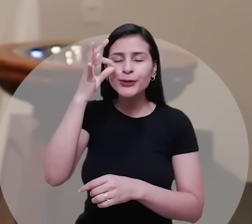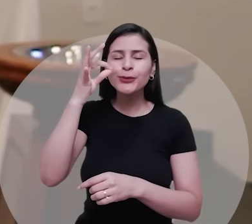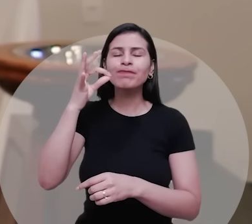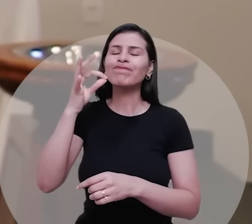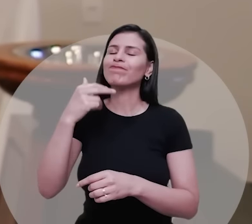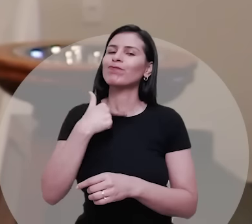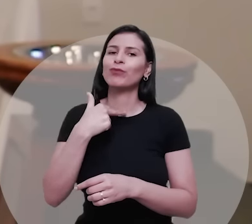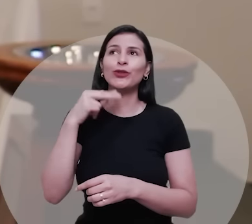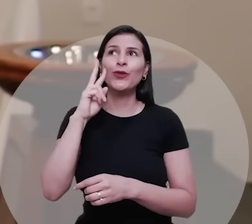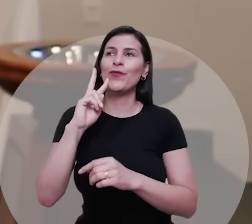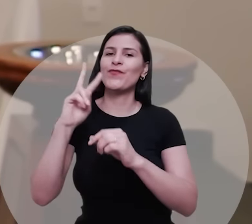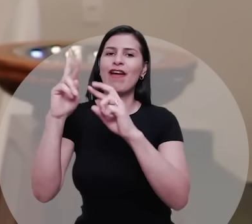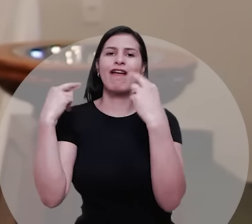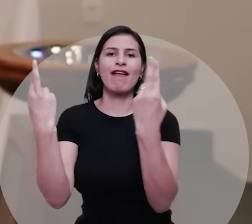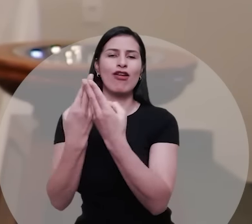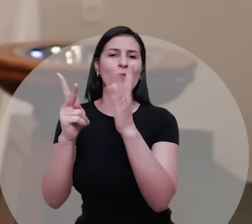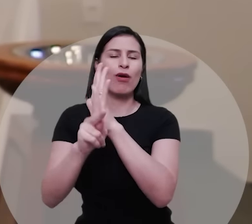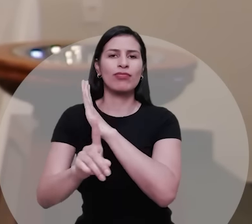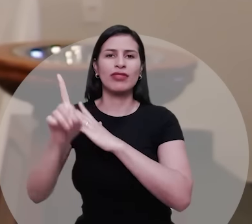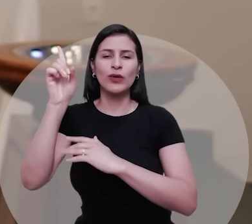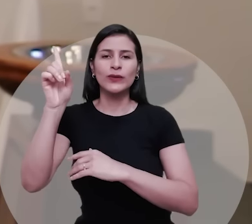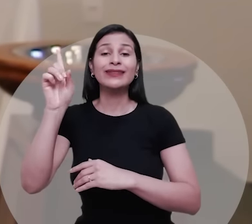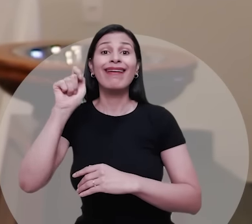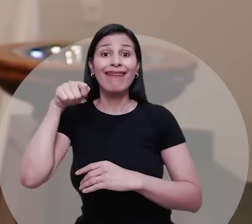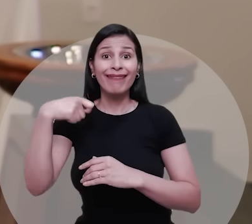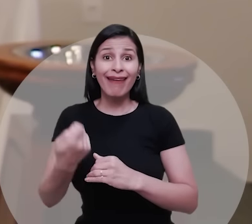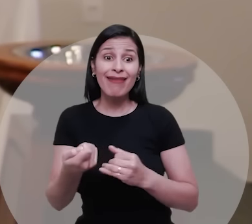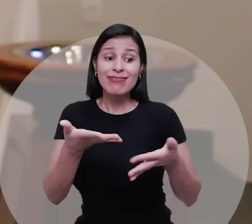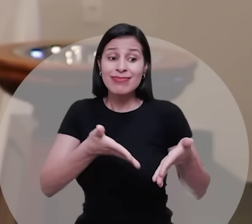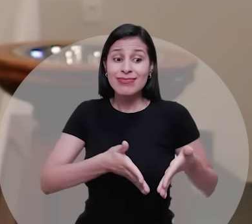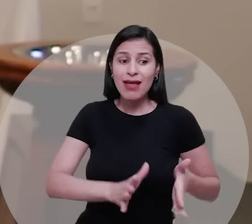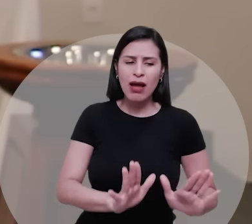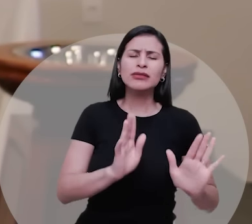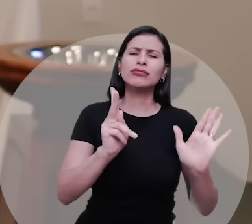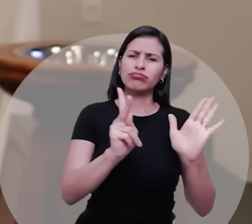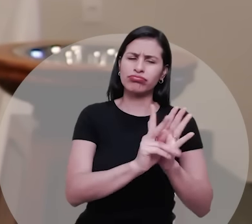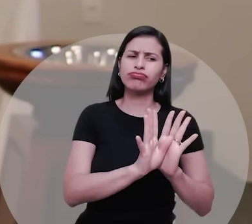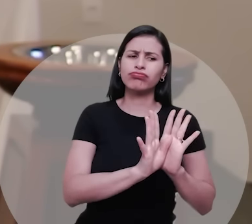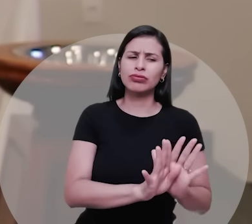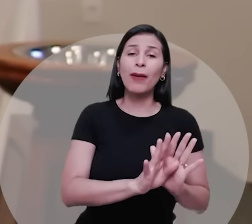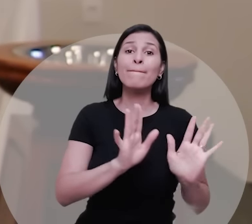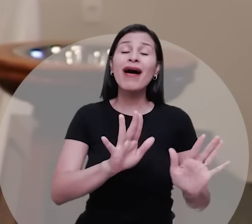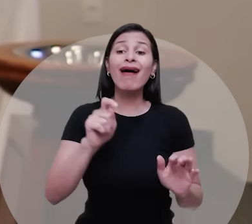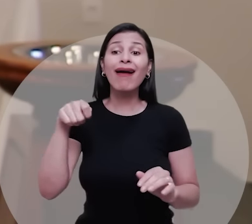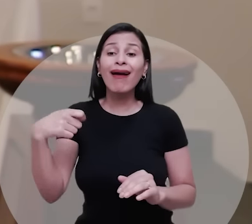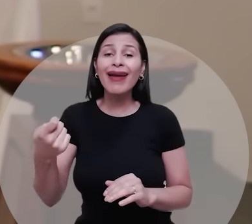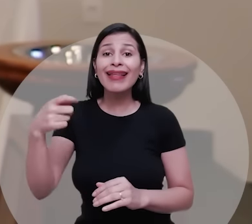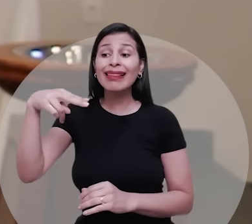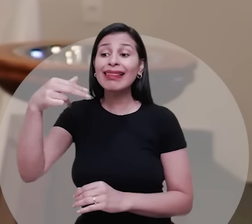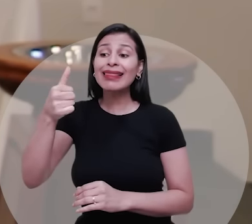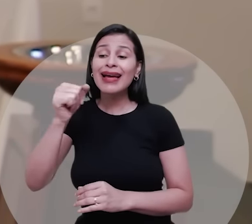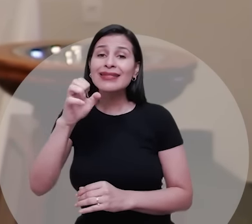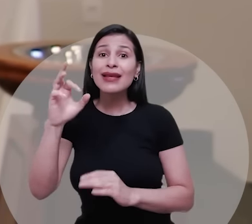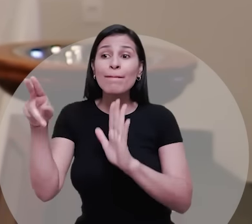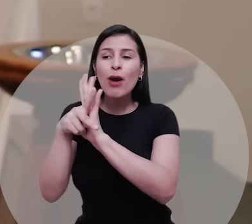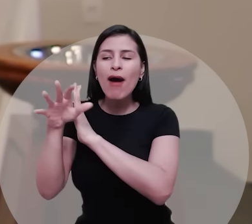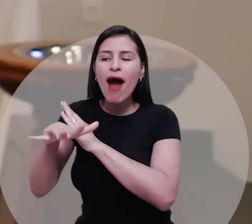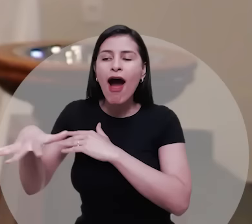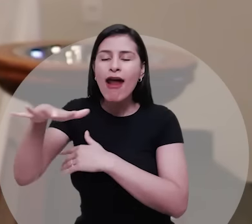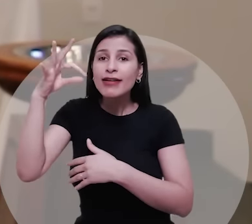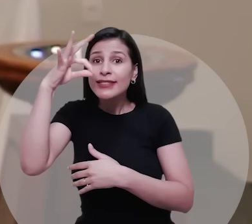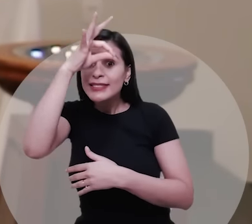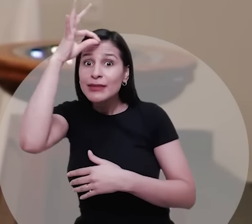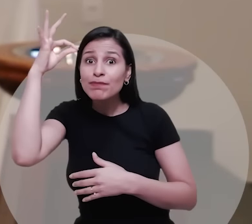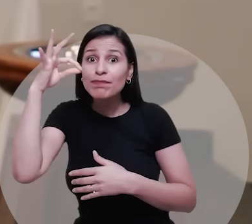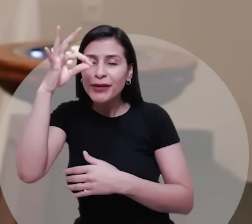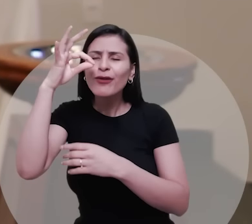carne, e o que é nascido do Espírito é Espírito. Não fique admirado por eu dizer, vocês